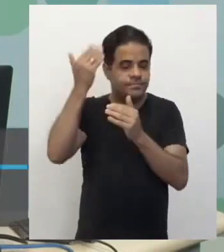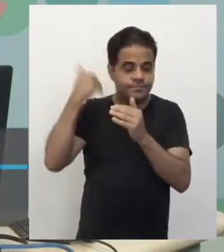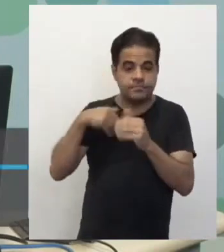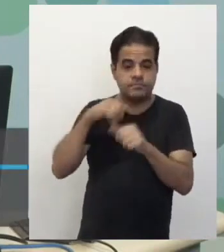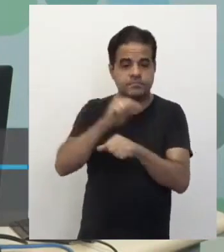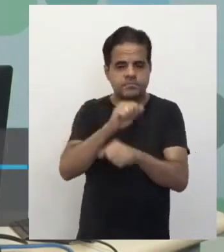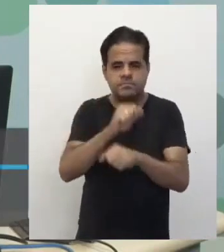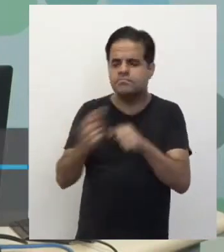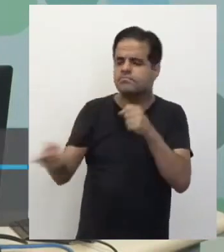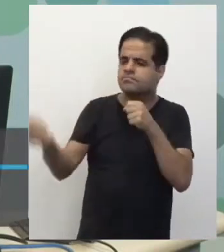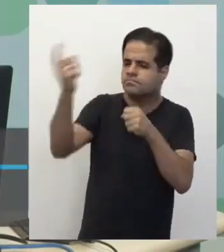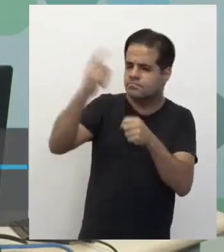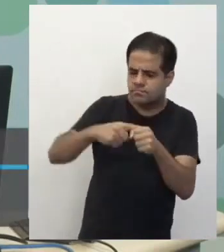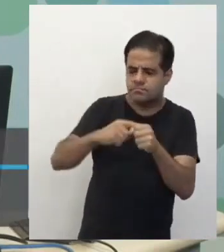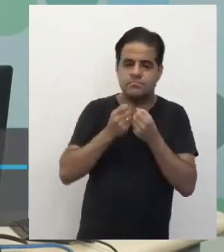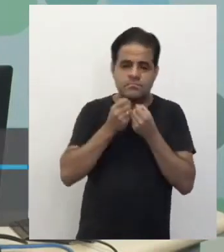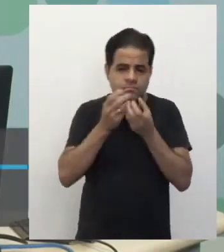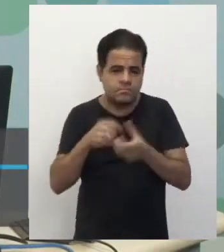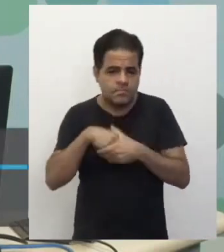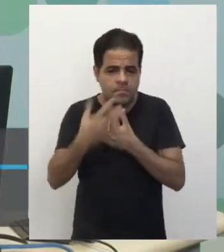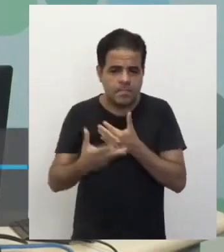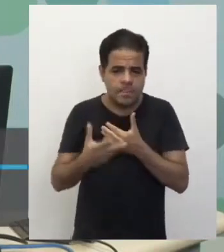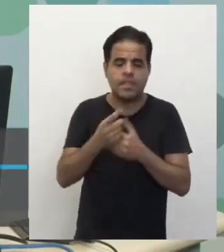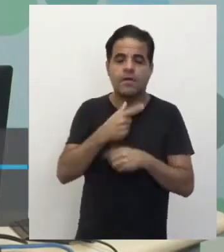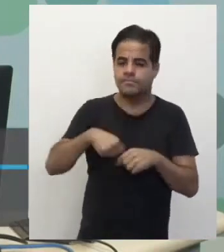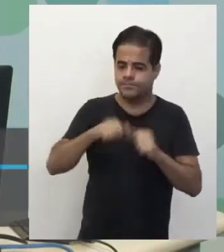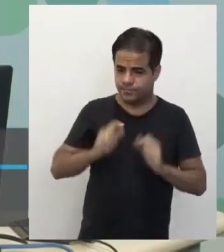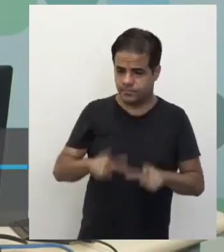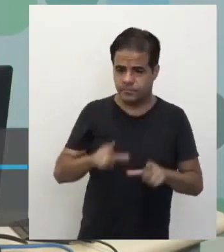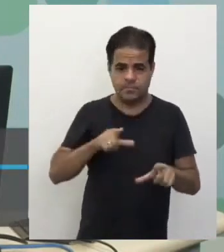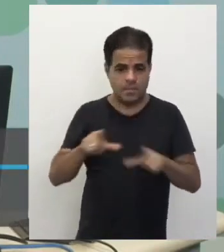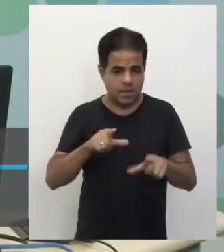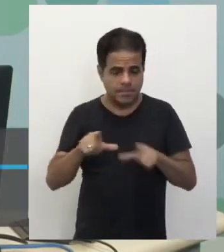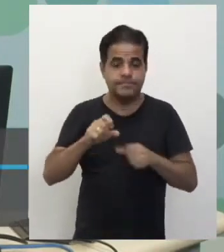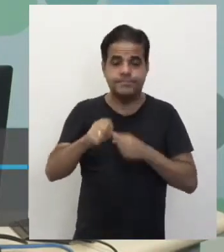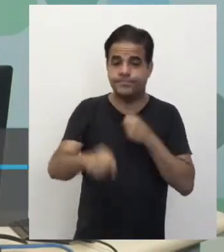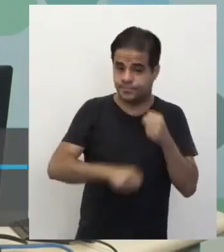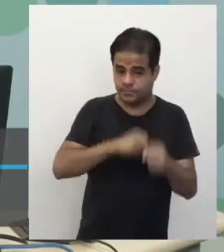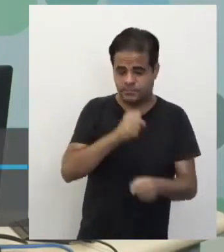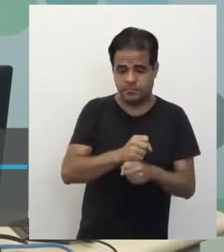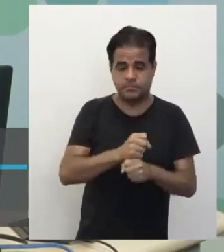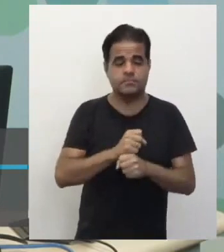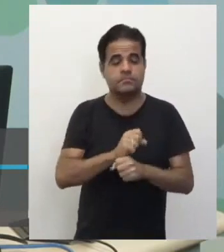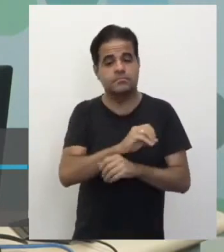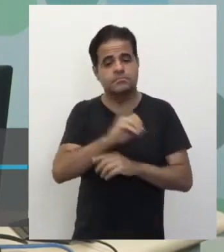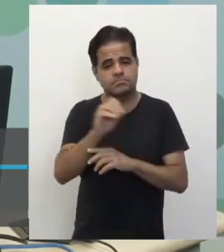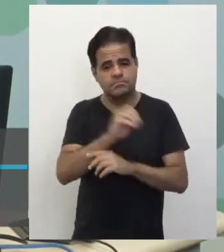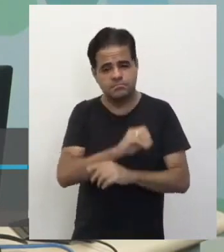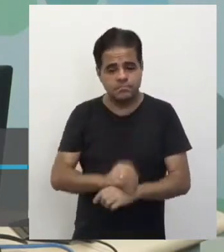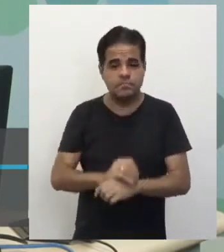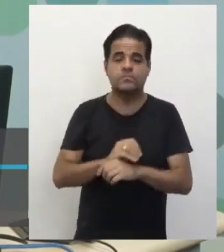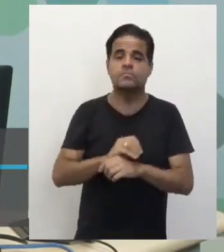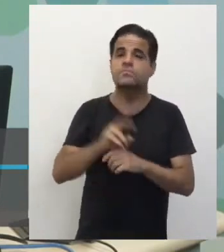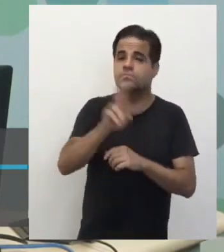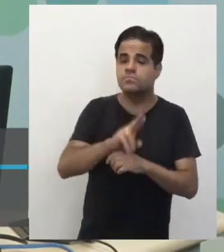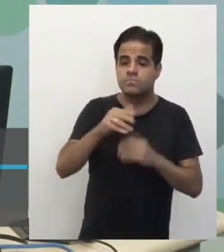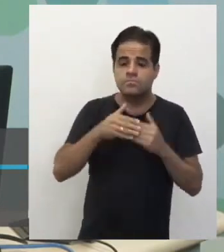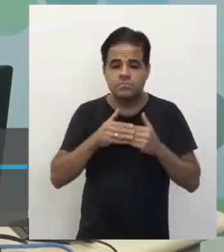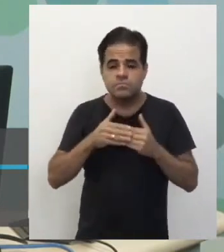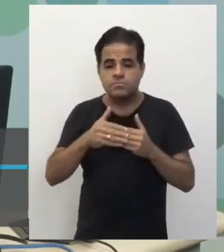espécie de retomada dos conteúdos que nós trabalhamos este ano aqui no Centro de Mídias por meio das